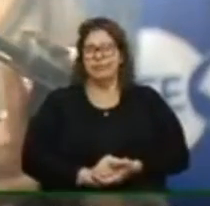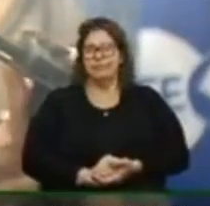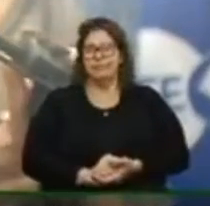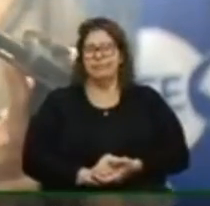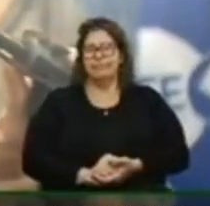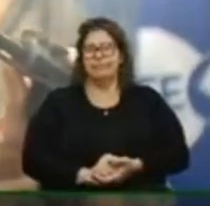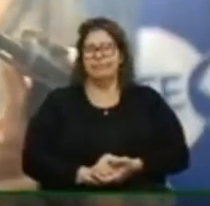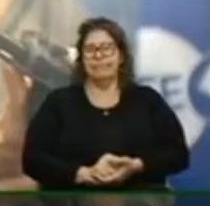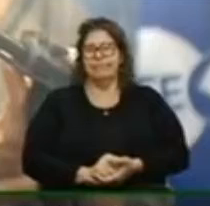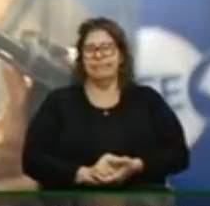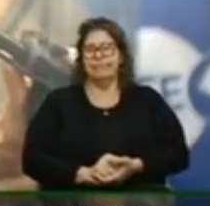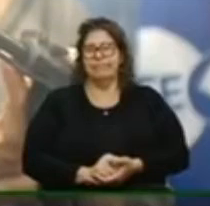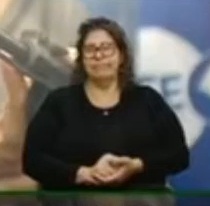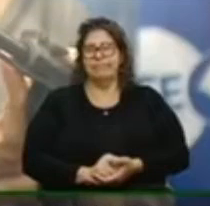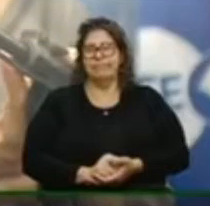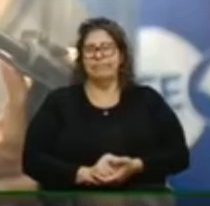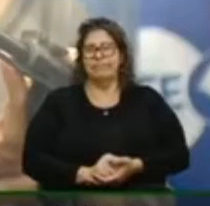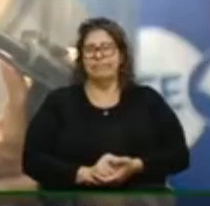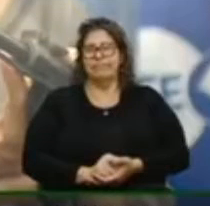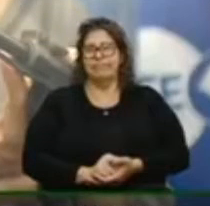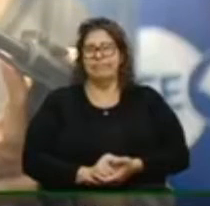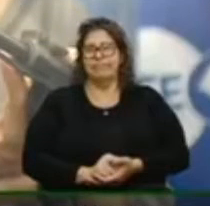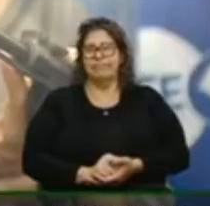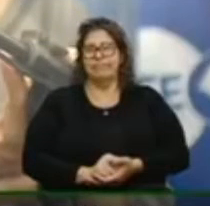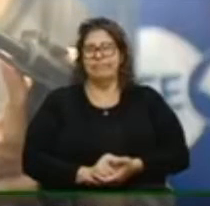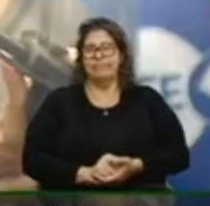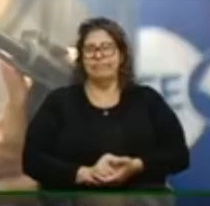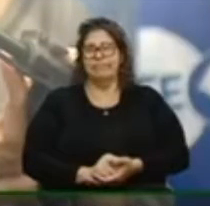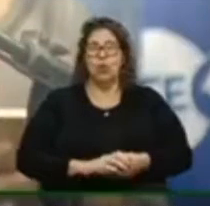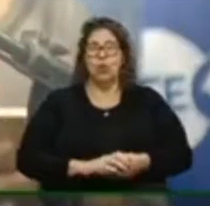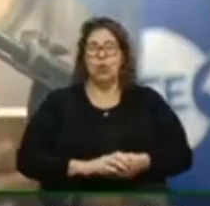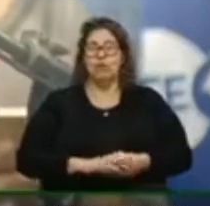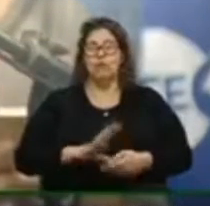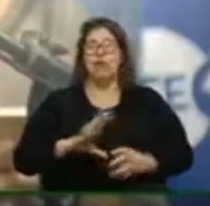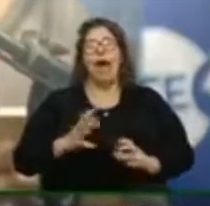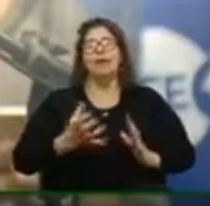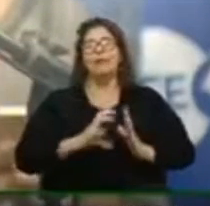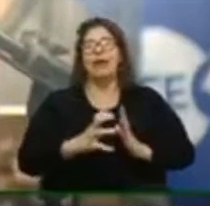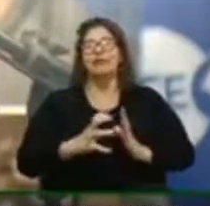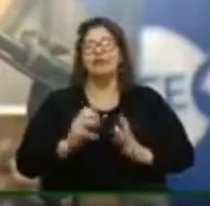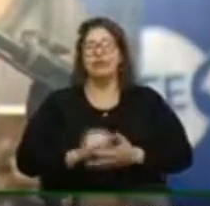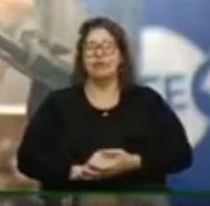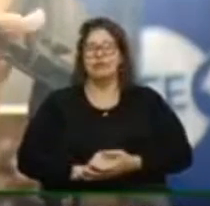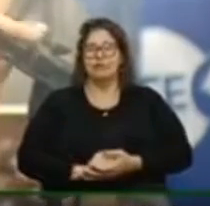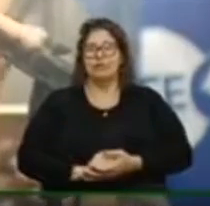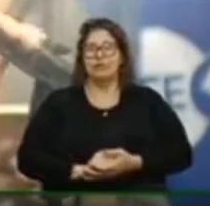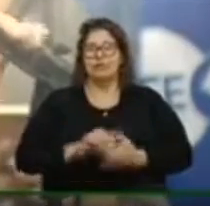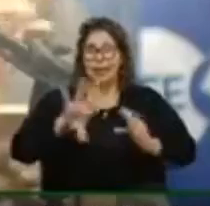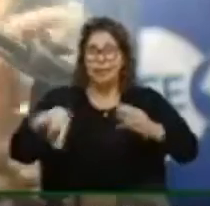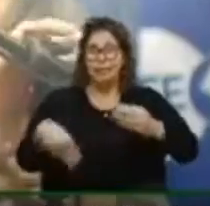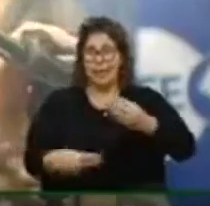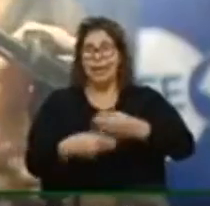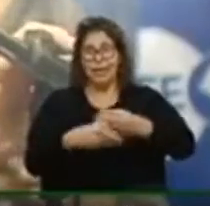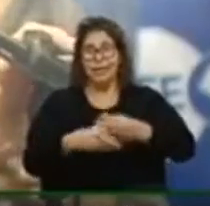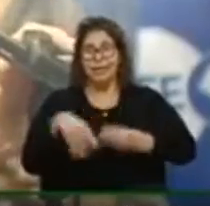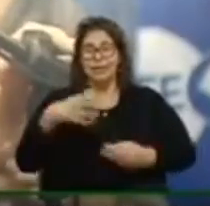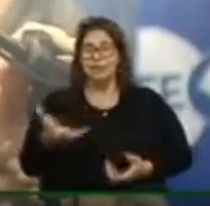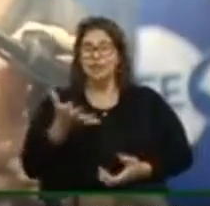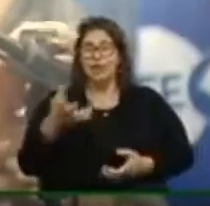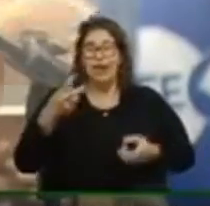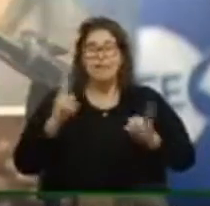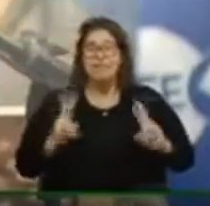vai falar na sequência de vários batidos assinamos uma emenda que nós esperamos ver vitoriosa